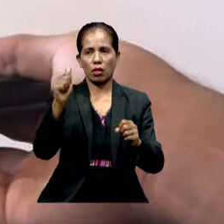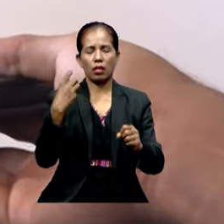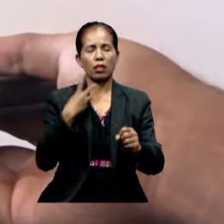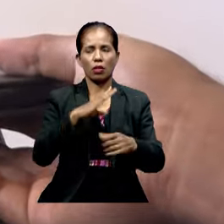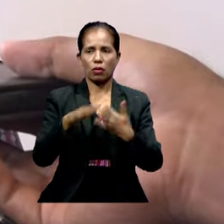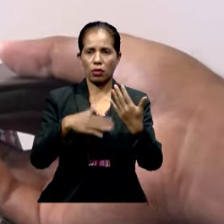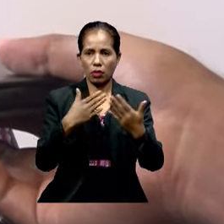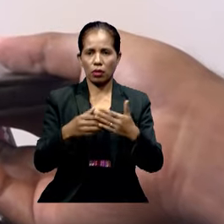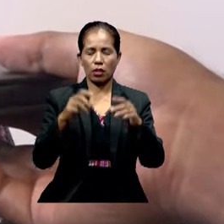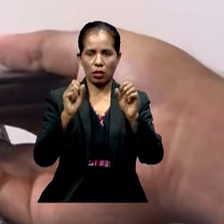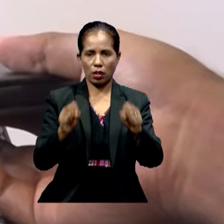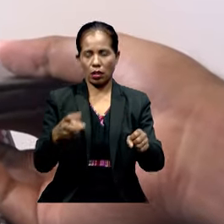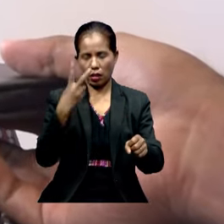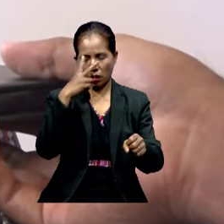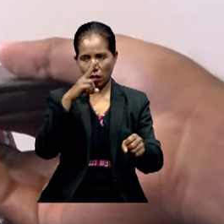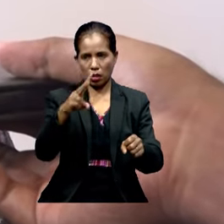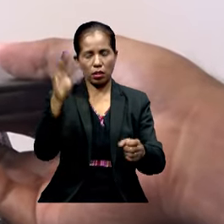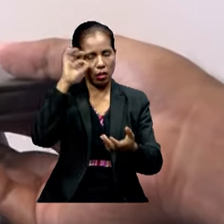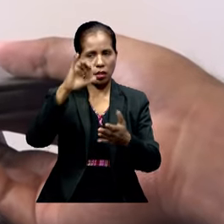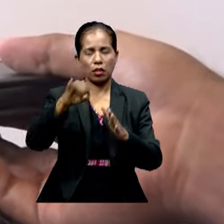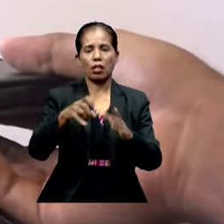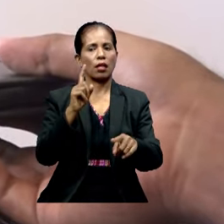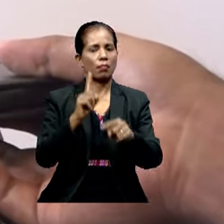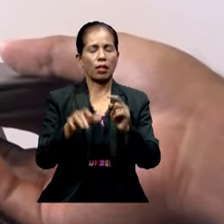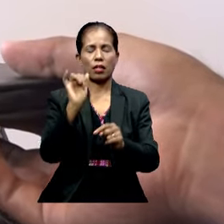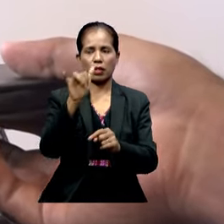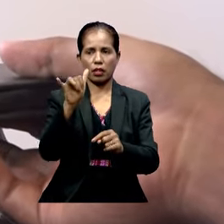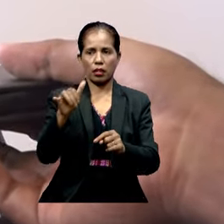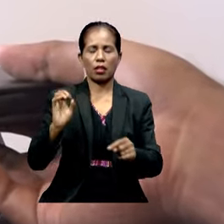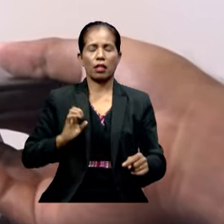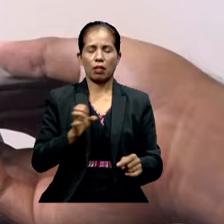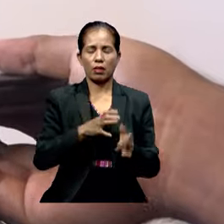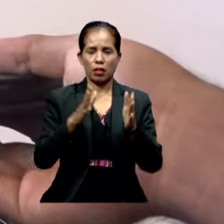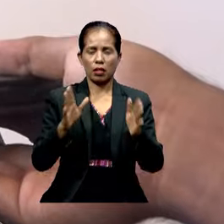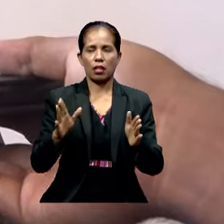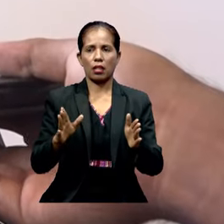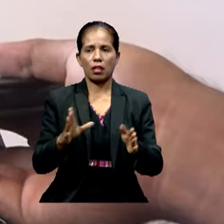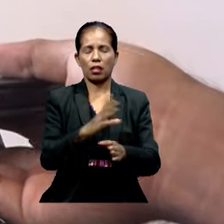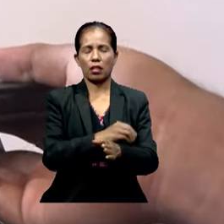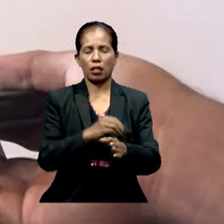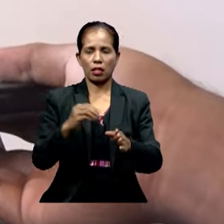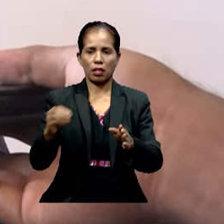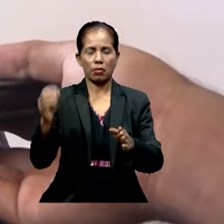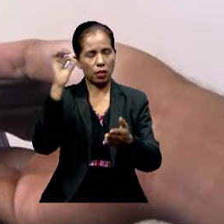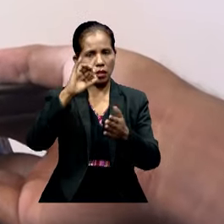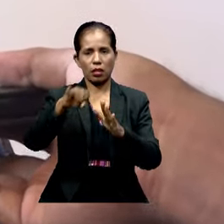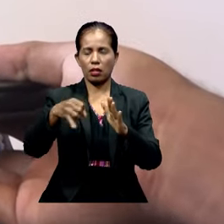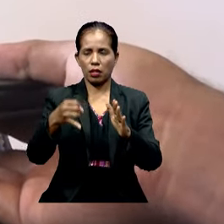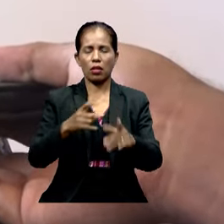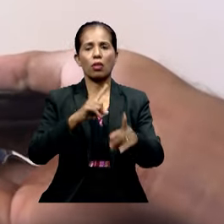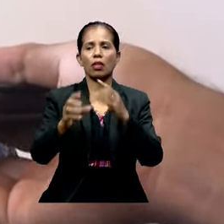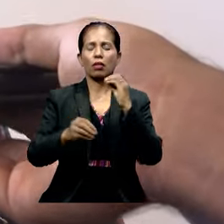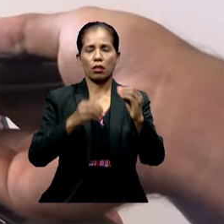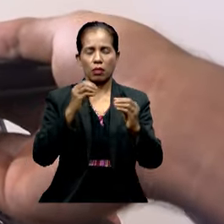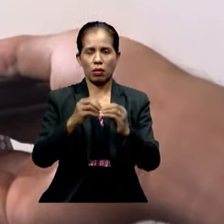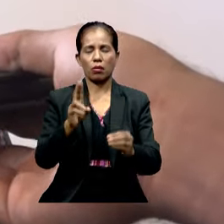que solidarizar o secretário-geral. Lá ele aceita o embaixador Israel no ataque do secretário-geral. Depois escolhemos com a